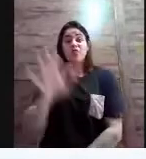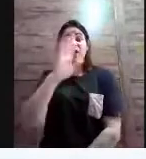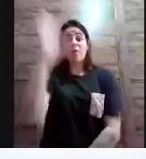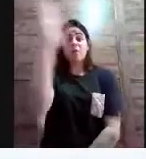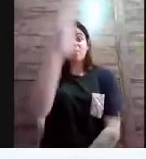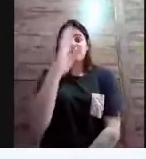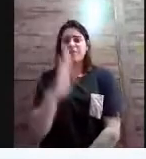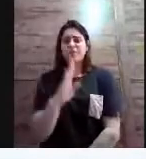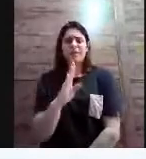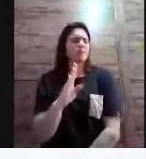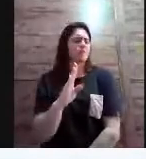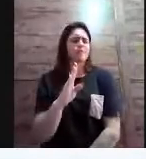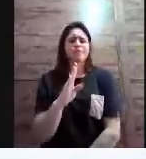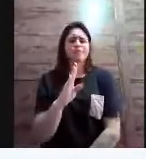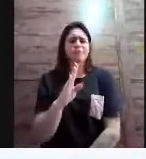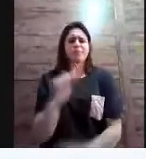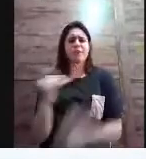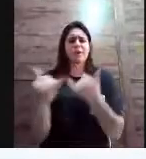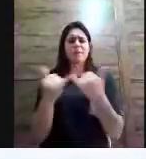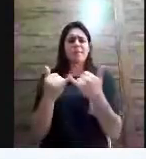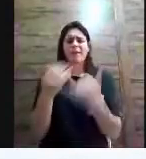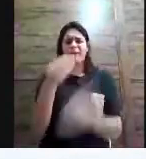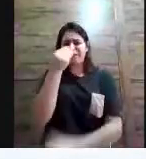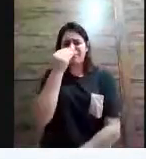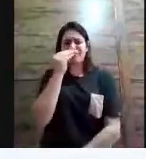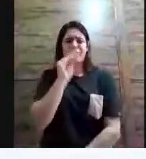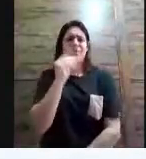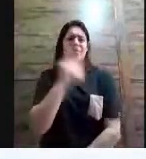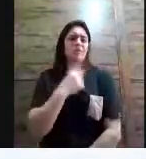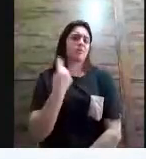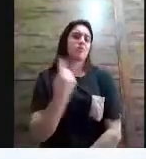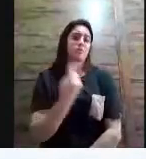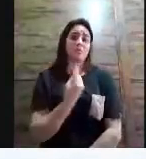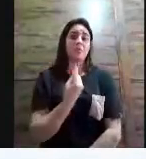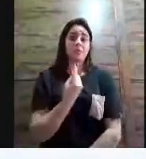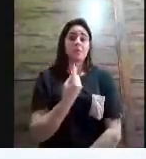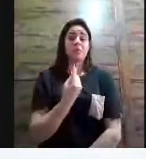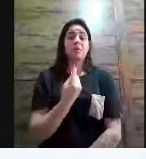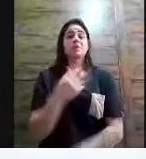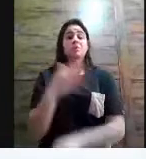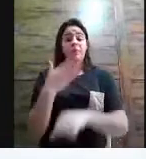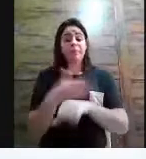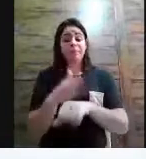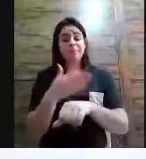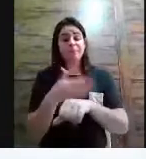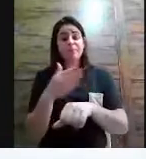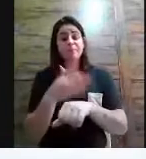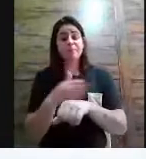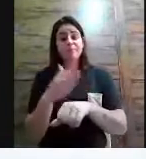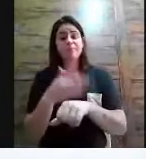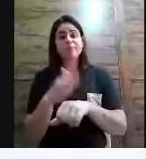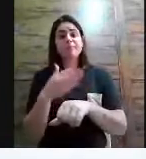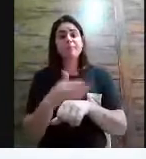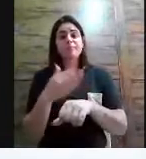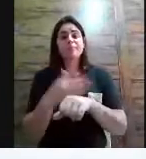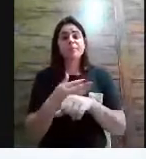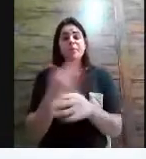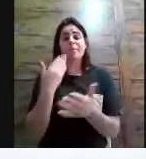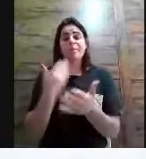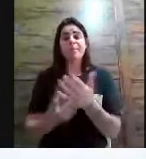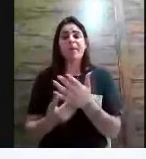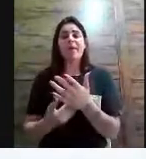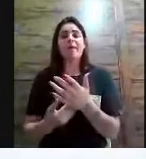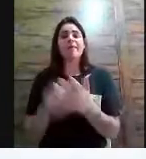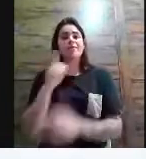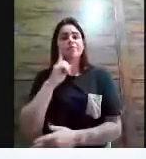negação, né? Então a gente vê notícias que estão testes caríssimos, vão perder a validade sem ser